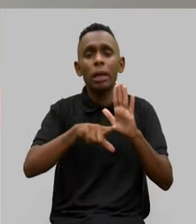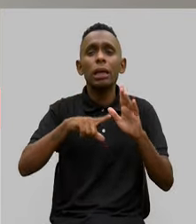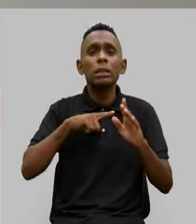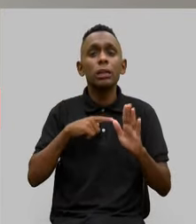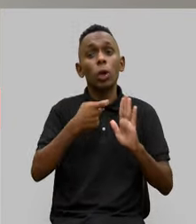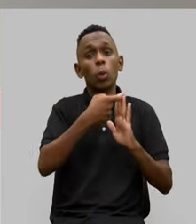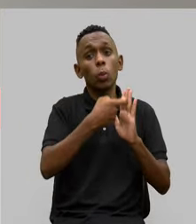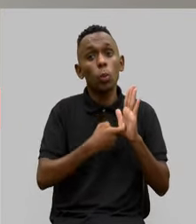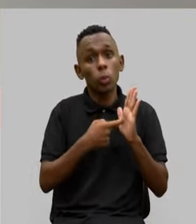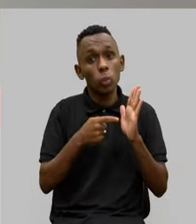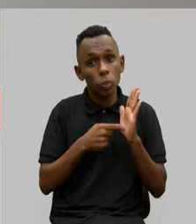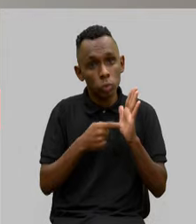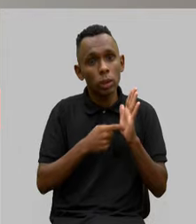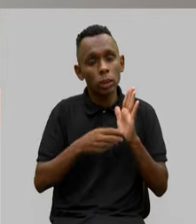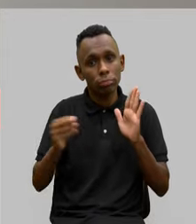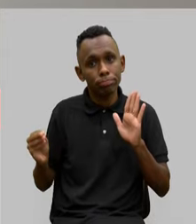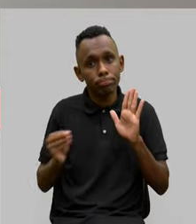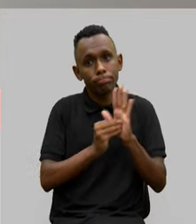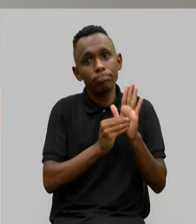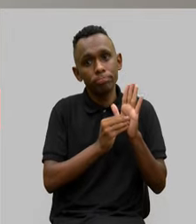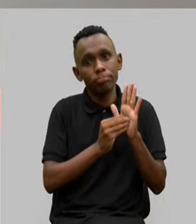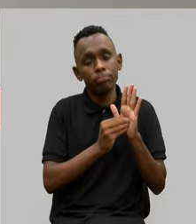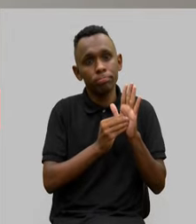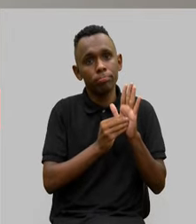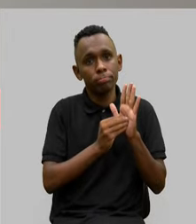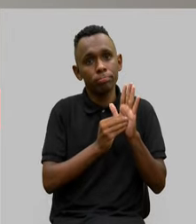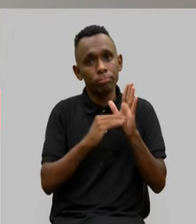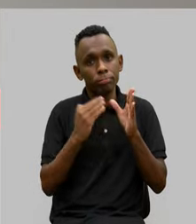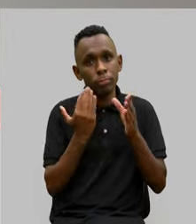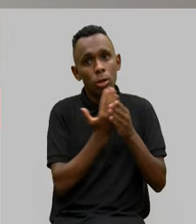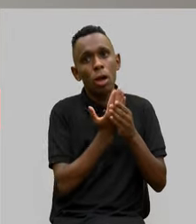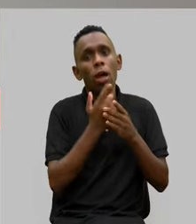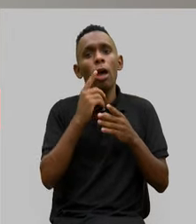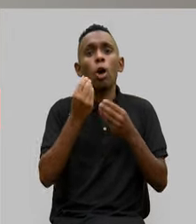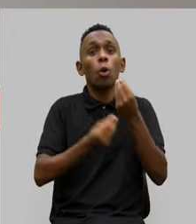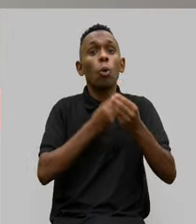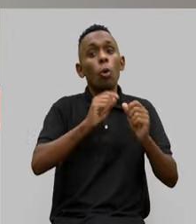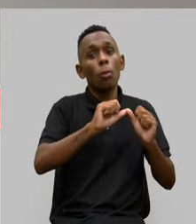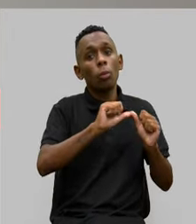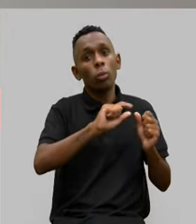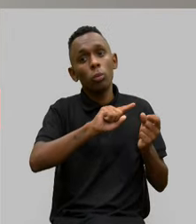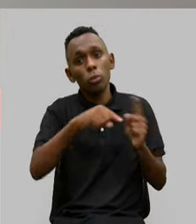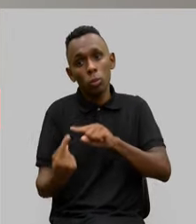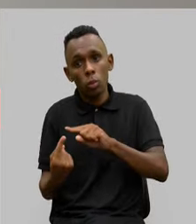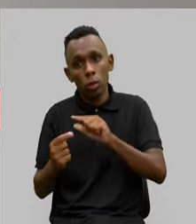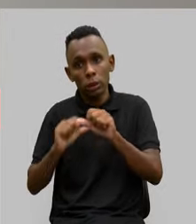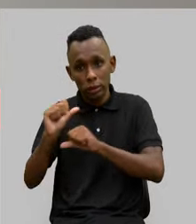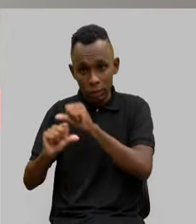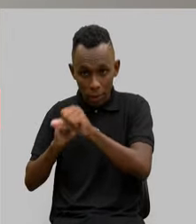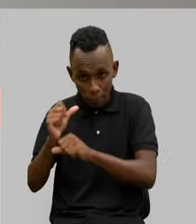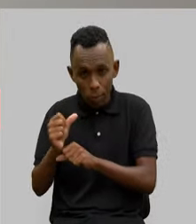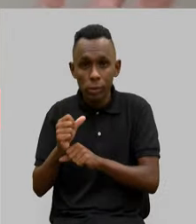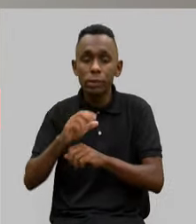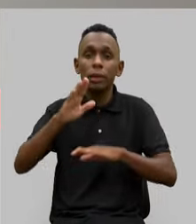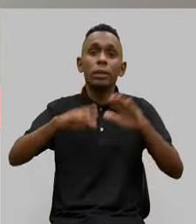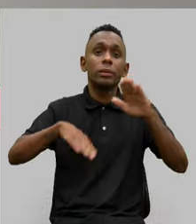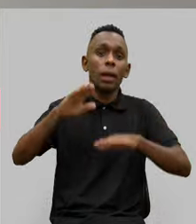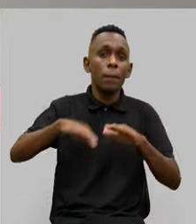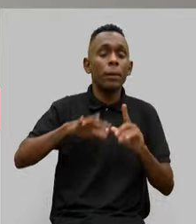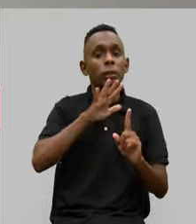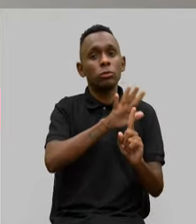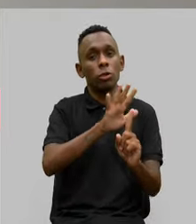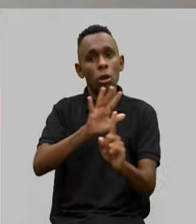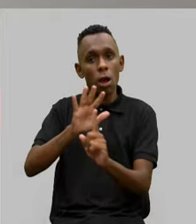texto quando ele é protocolado como ele vai sair aí depende das forças que vão